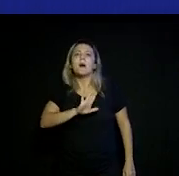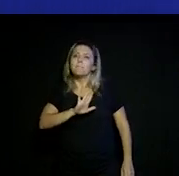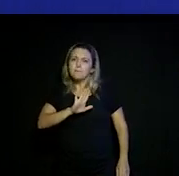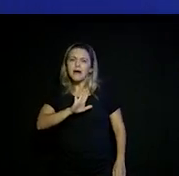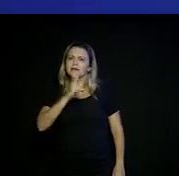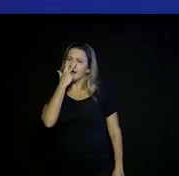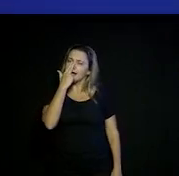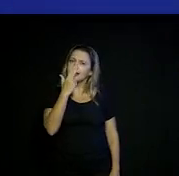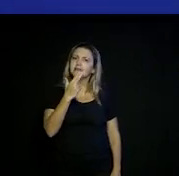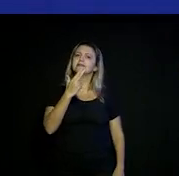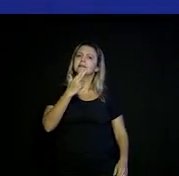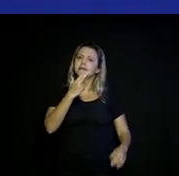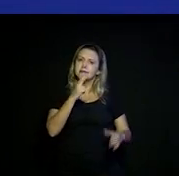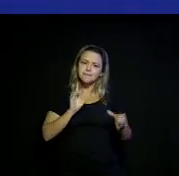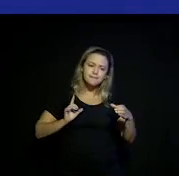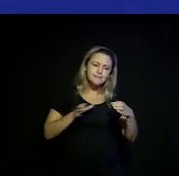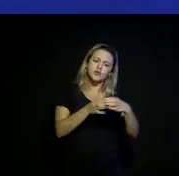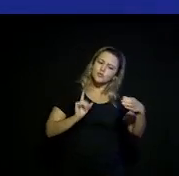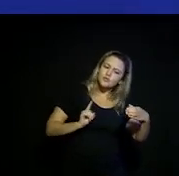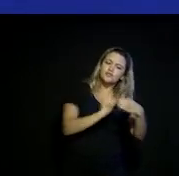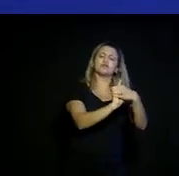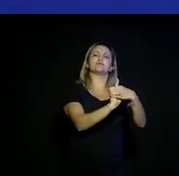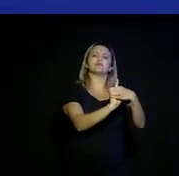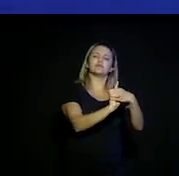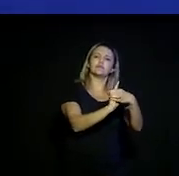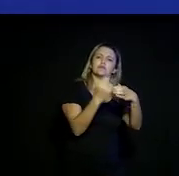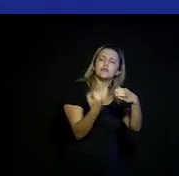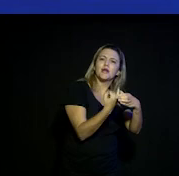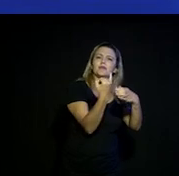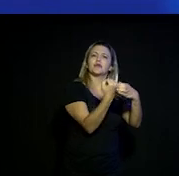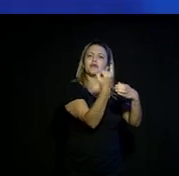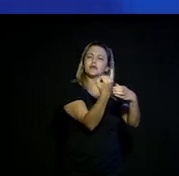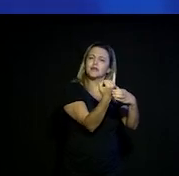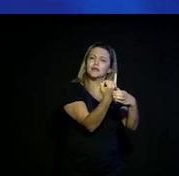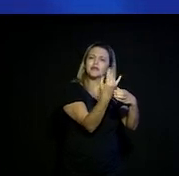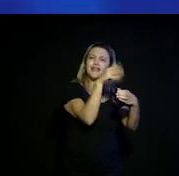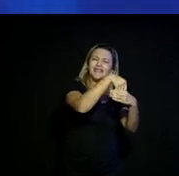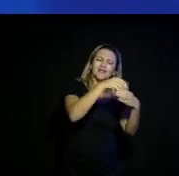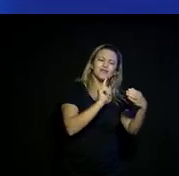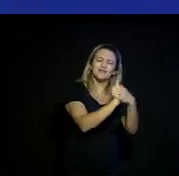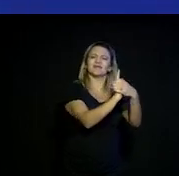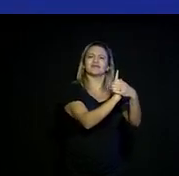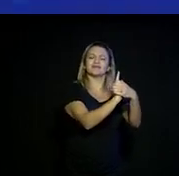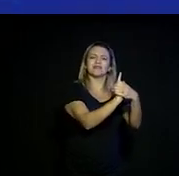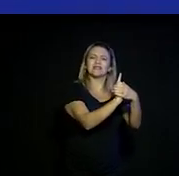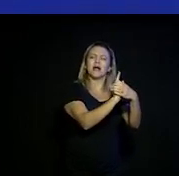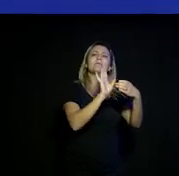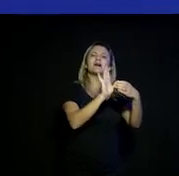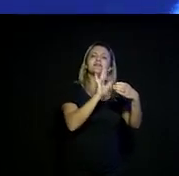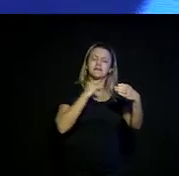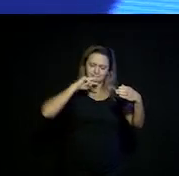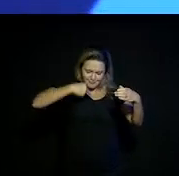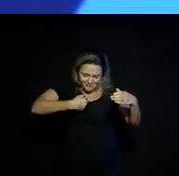padronize do ponto de vista de pensamento, de sentimento e de ação. Obviamente, isso não